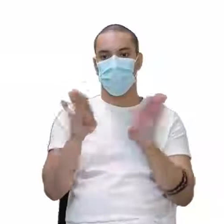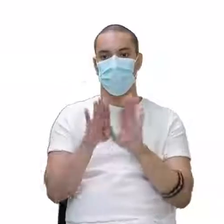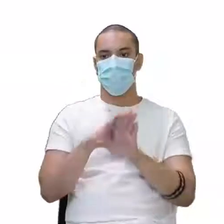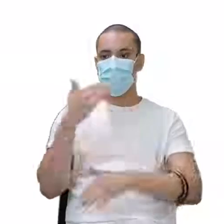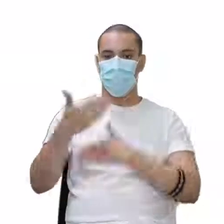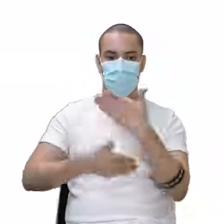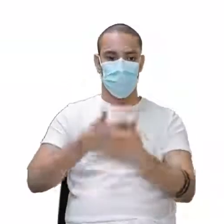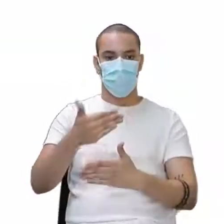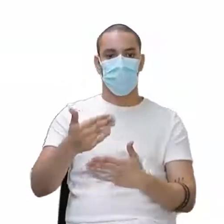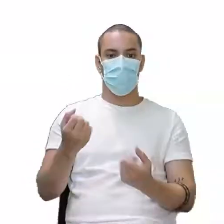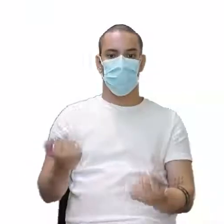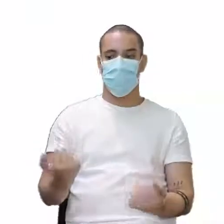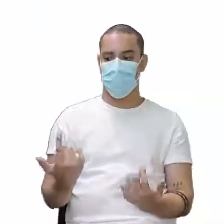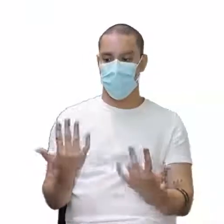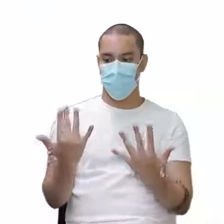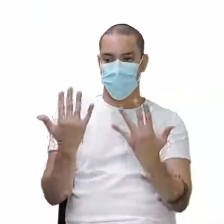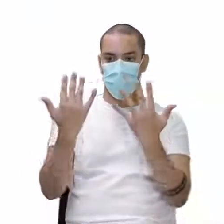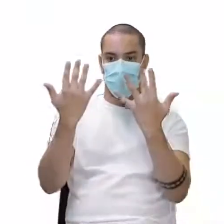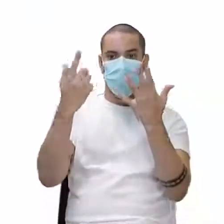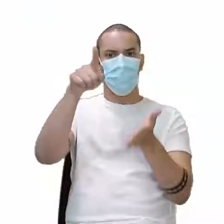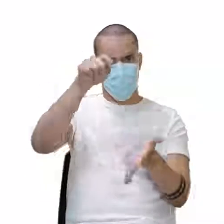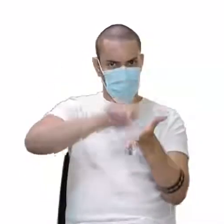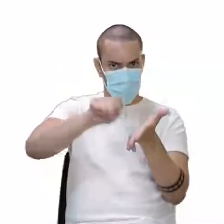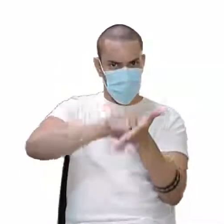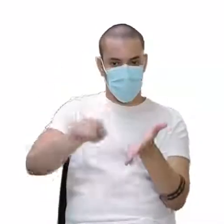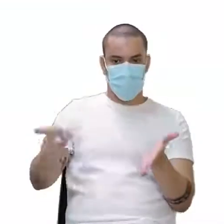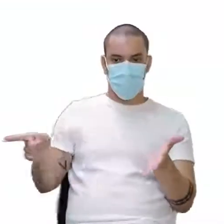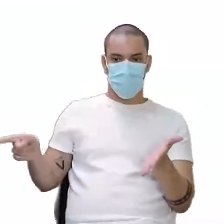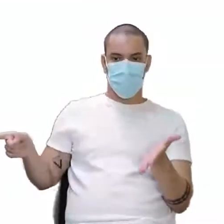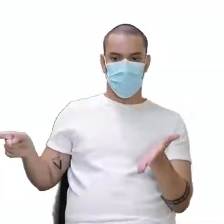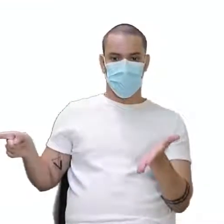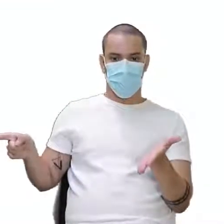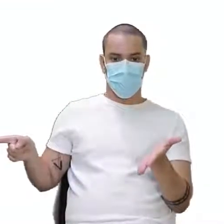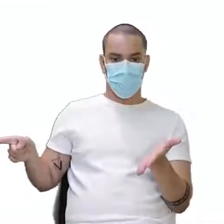de evaporação. Eu quero que você anote aí no seu caderno.